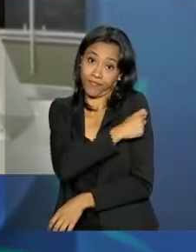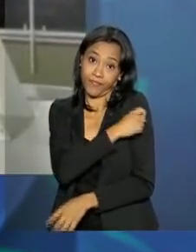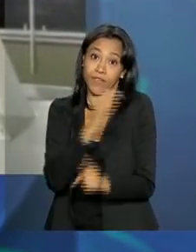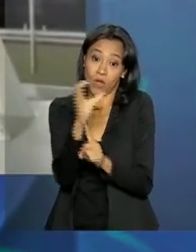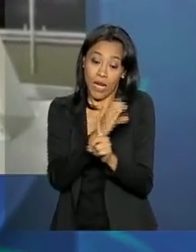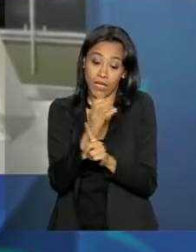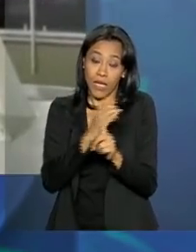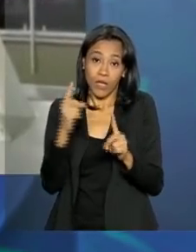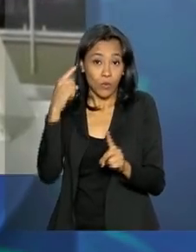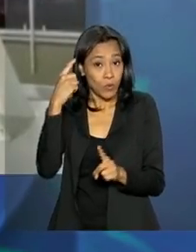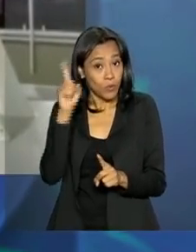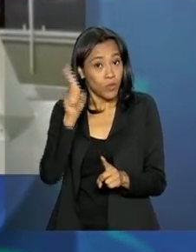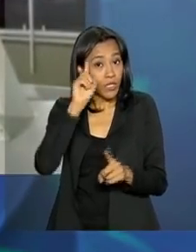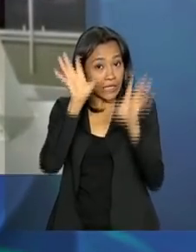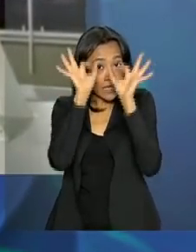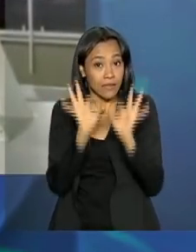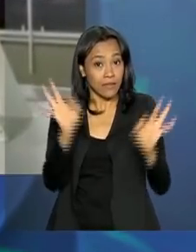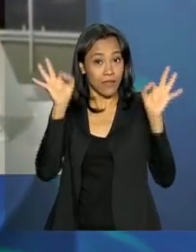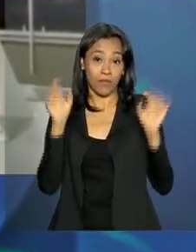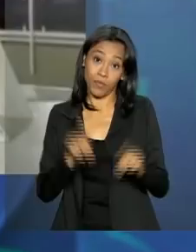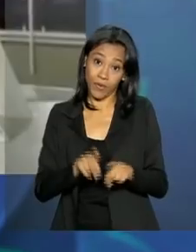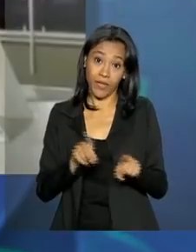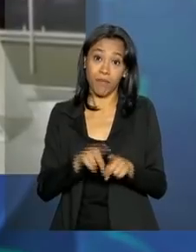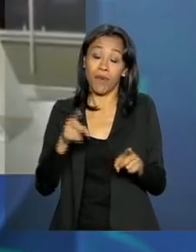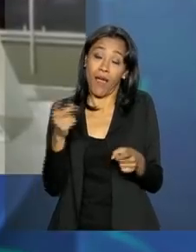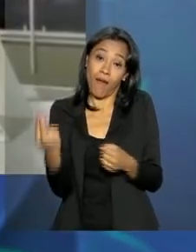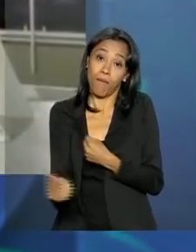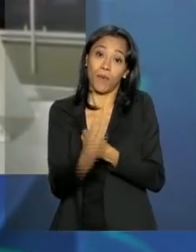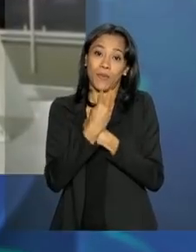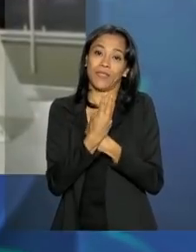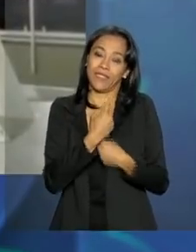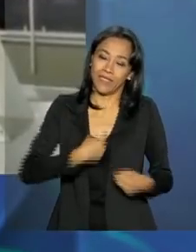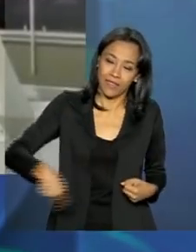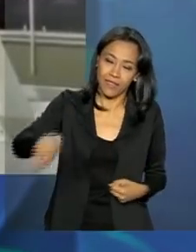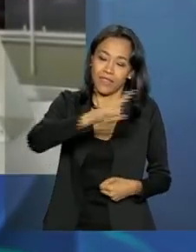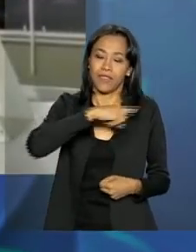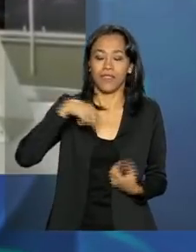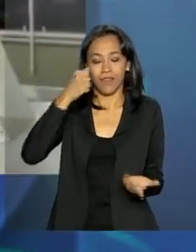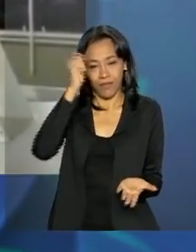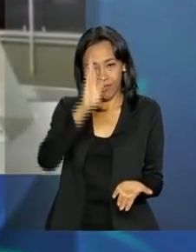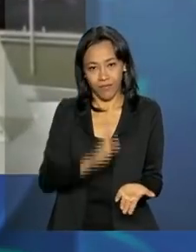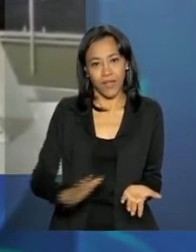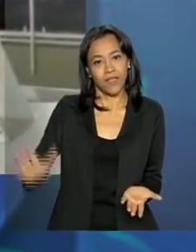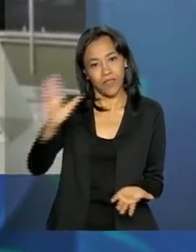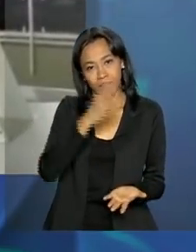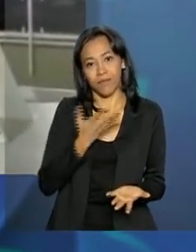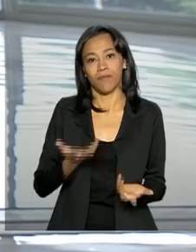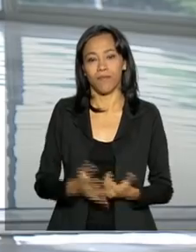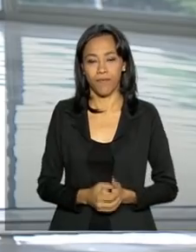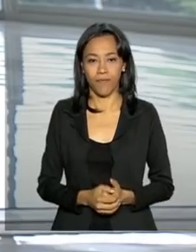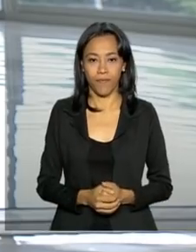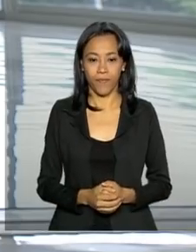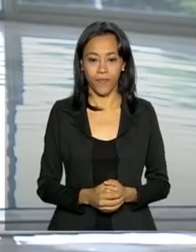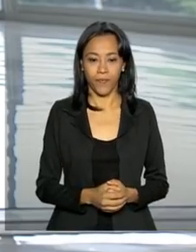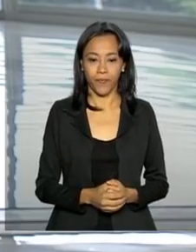dia e de nós termos um grande esforço de mantermos a nossa vacinação nacional num bom estado.